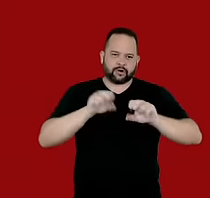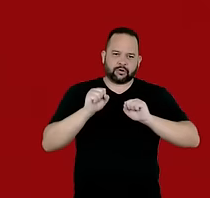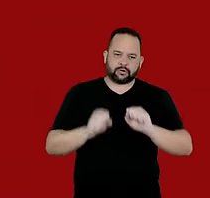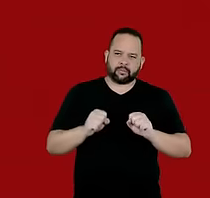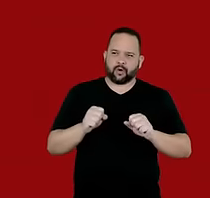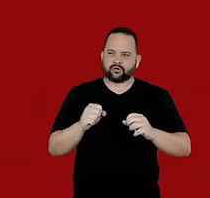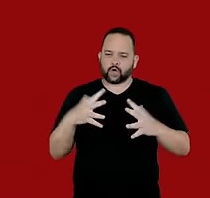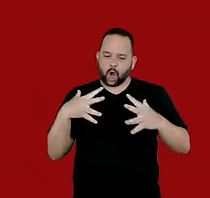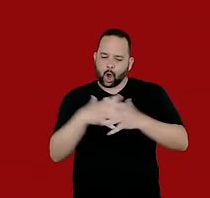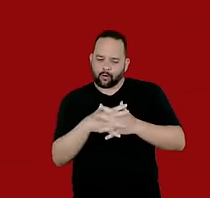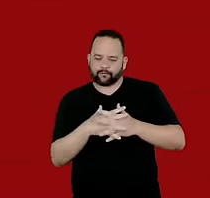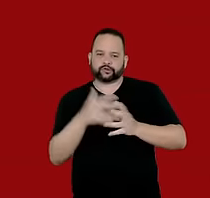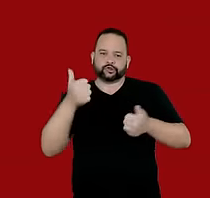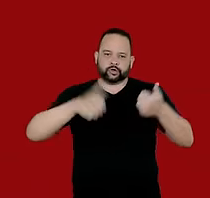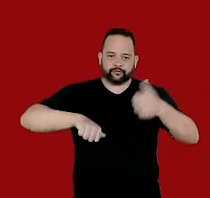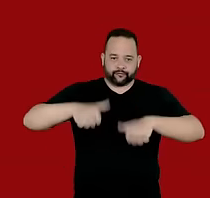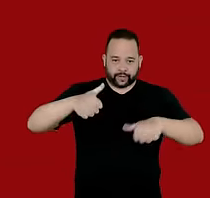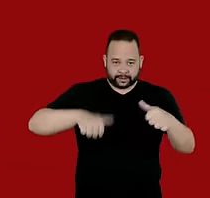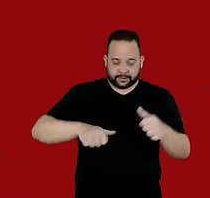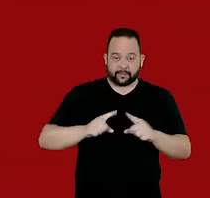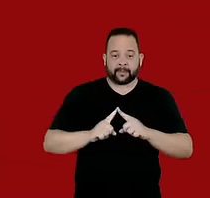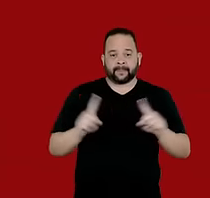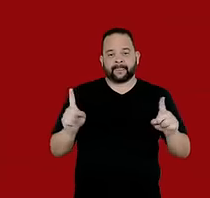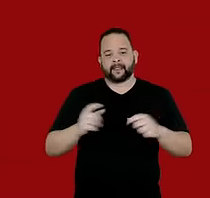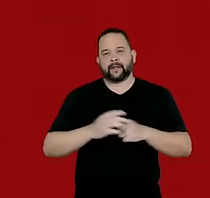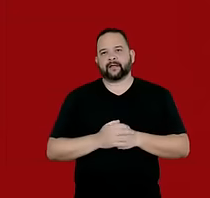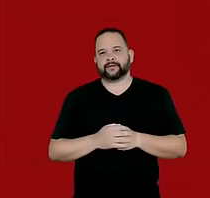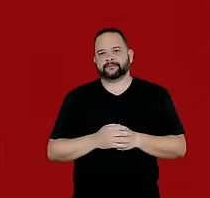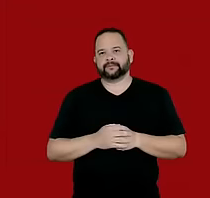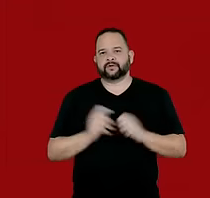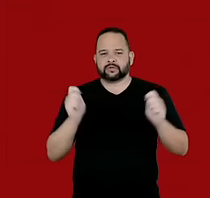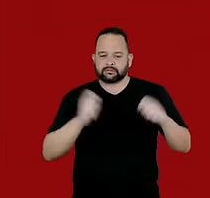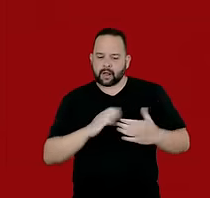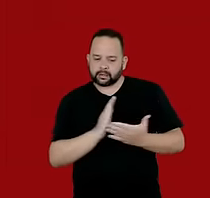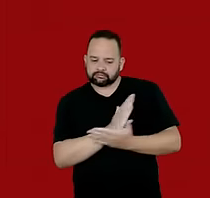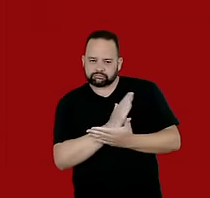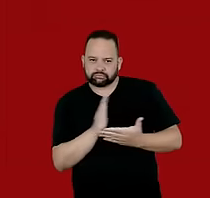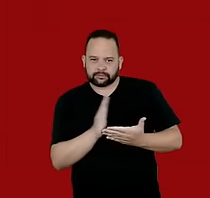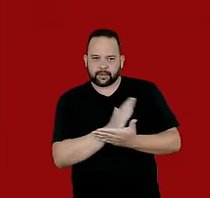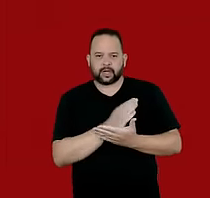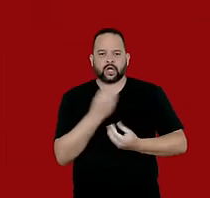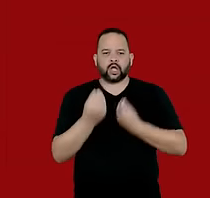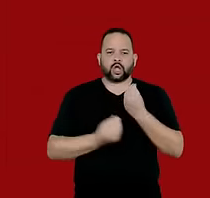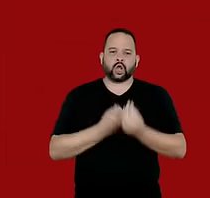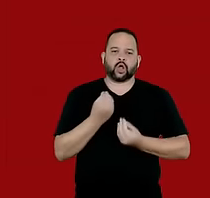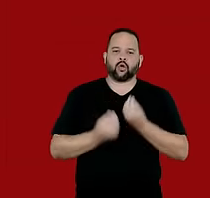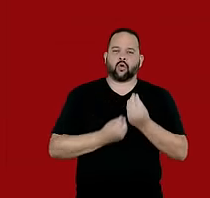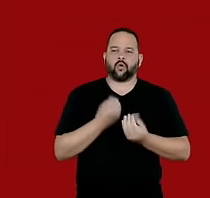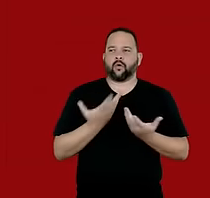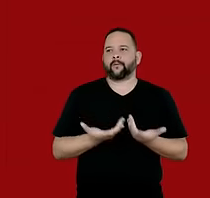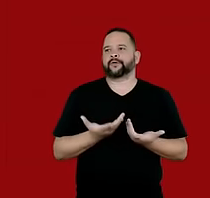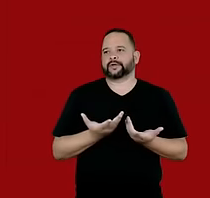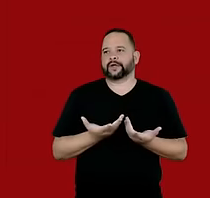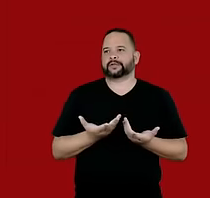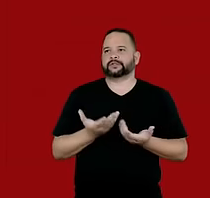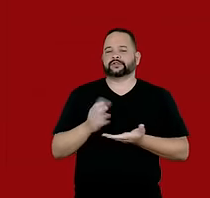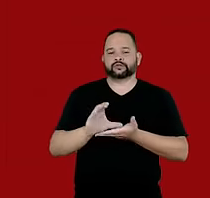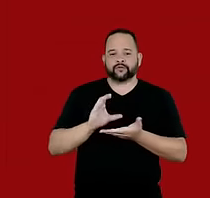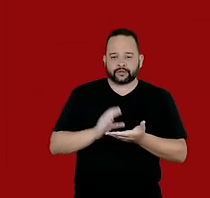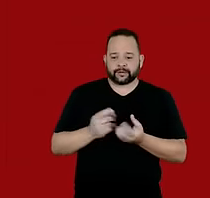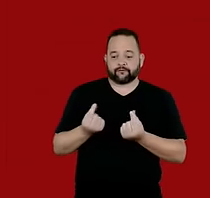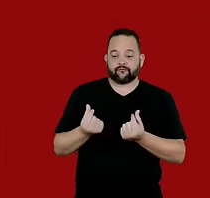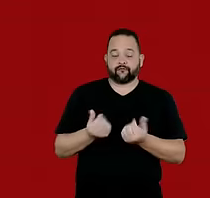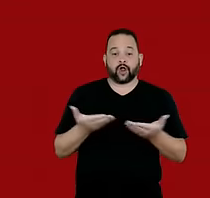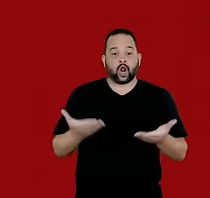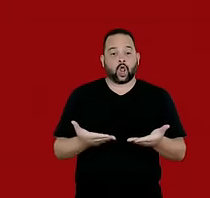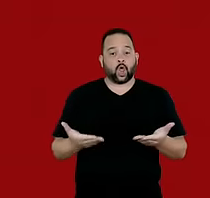de tijolo a gente consegue fazer um uma segmentação de como que esses esses ativos estão sendo precificados hoje se apresentar alguma